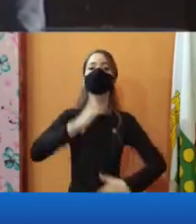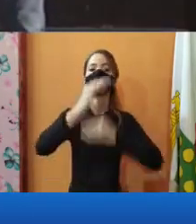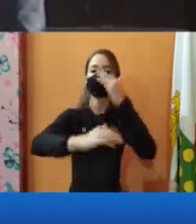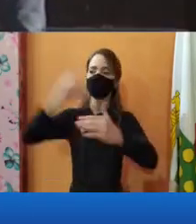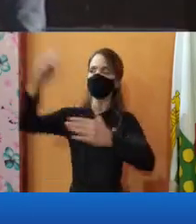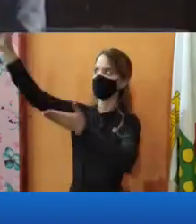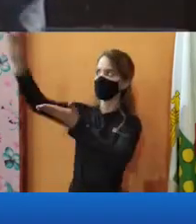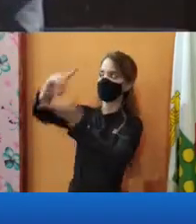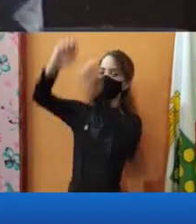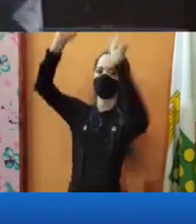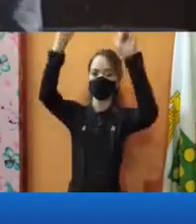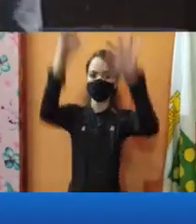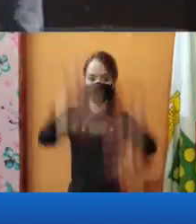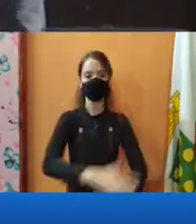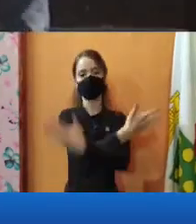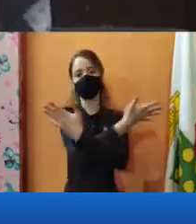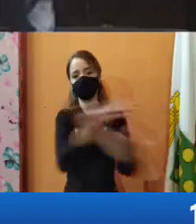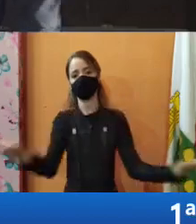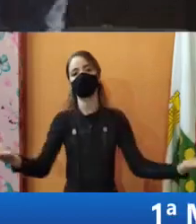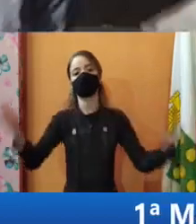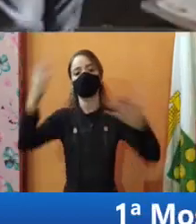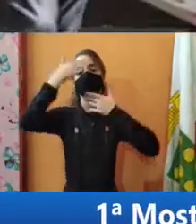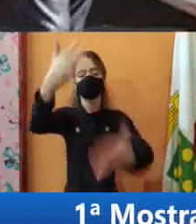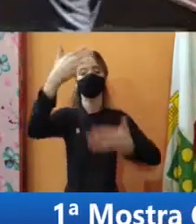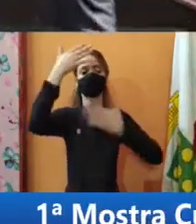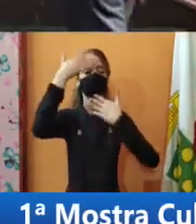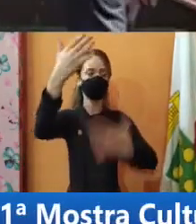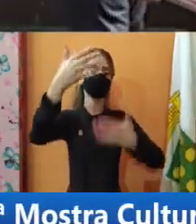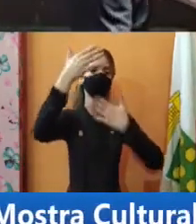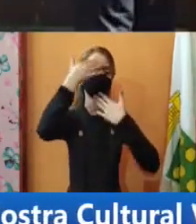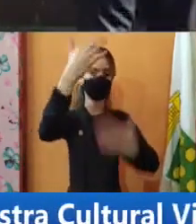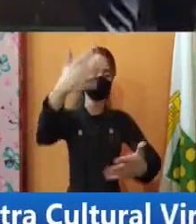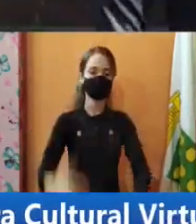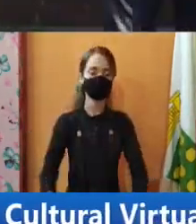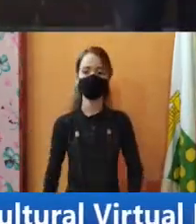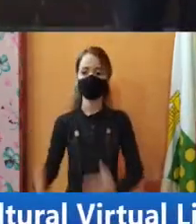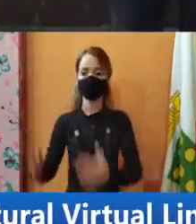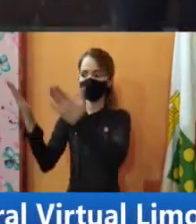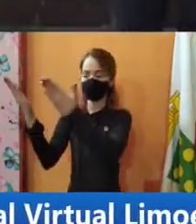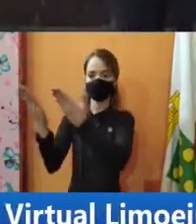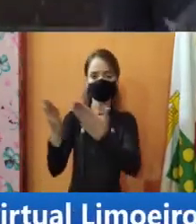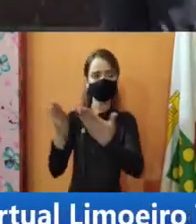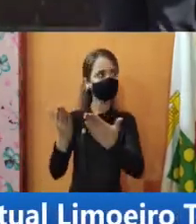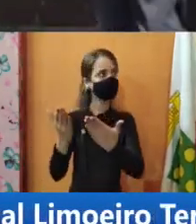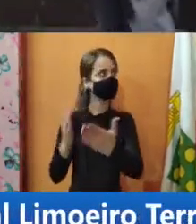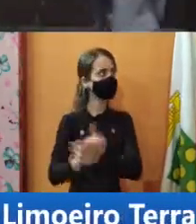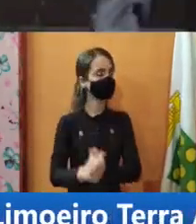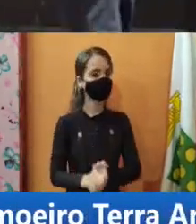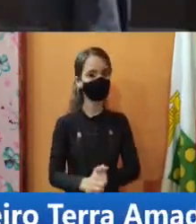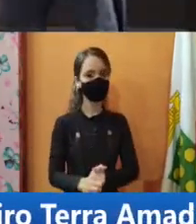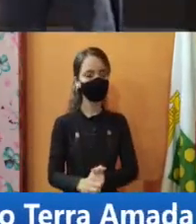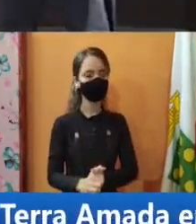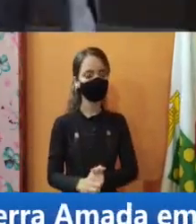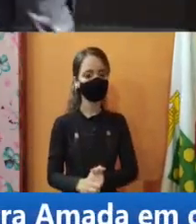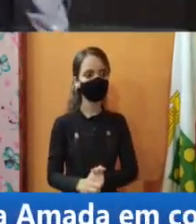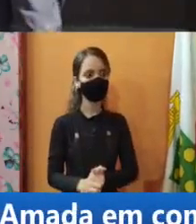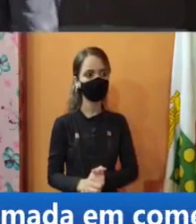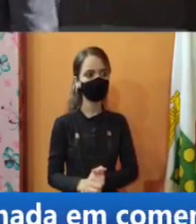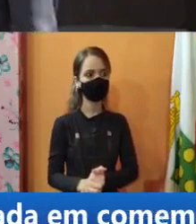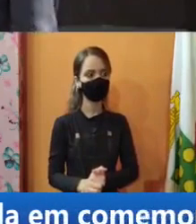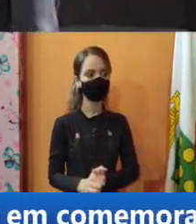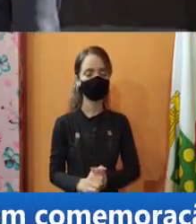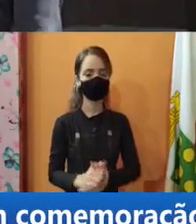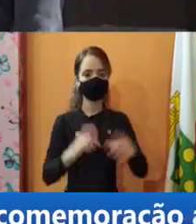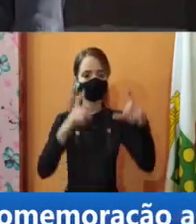Deus abençoe todos. Obrigado. Valeu, Wilker. Convidamos agora para... Salve, segura só um pouquinho. Eu queria fazer um registro enquanto a